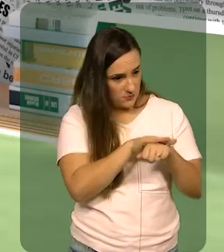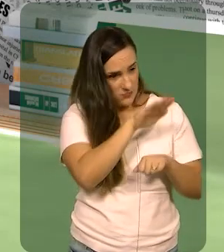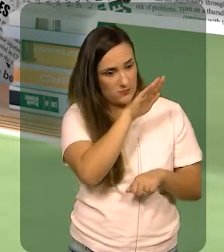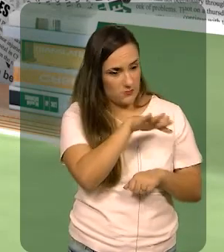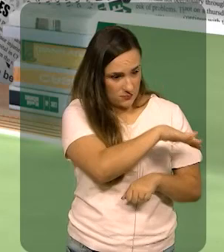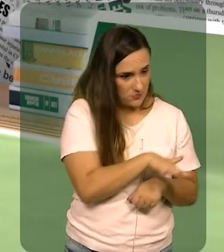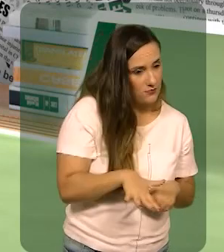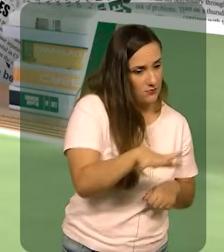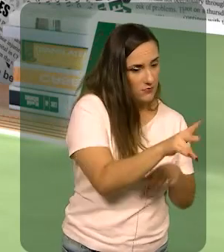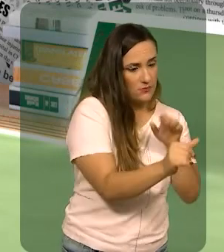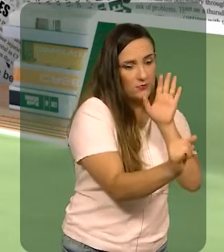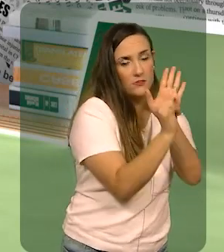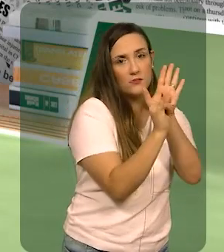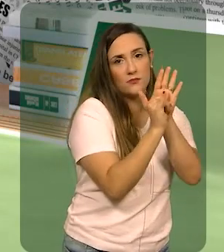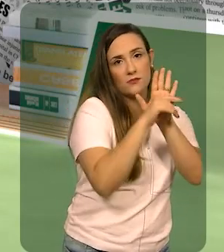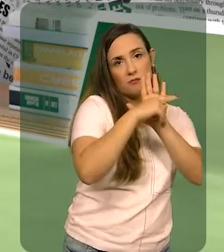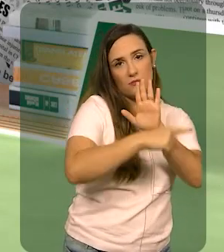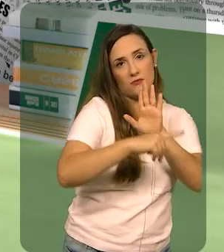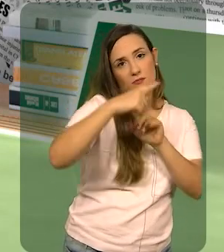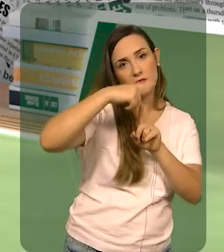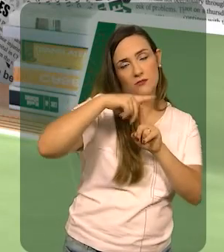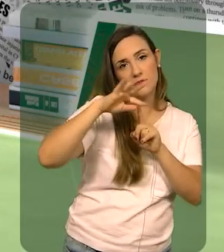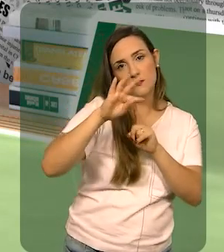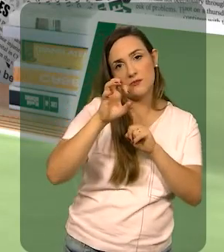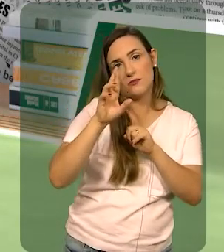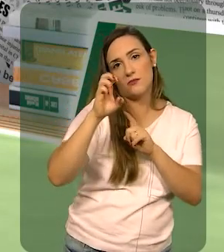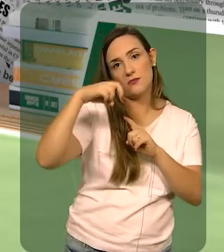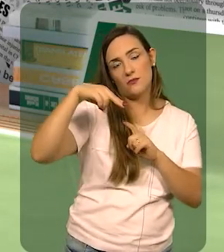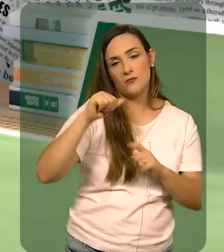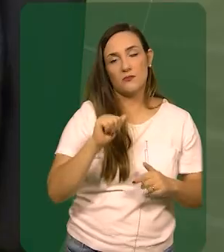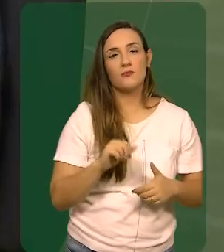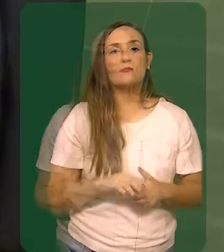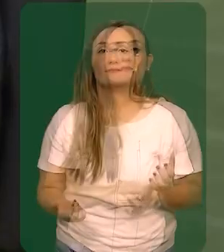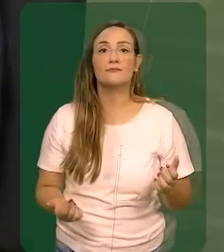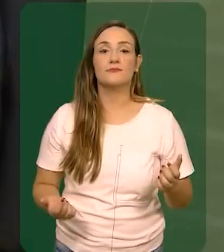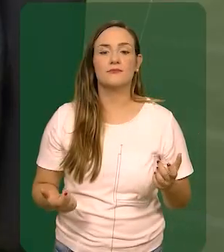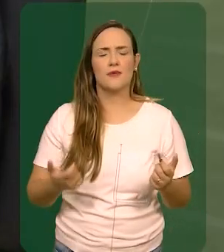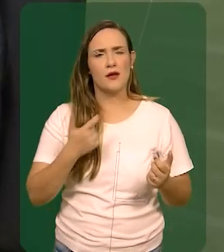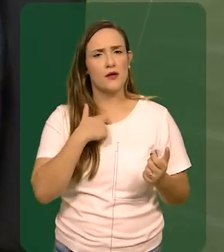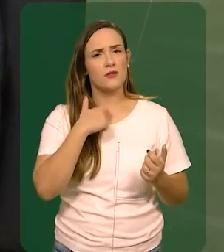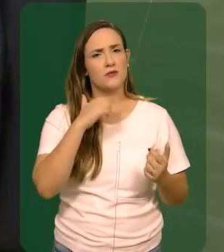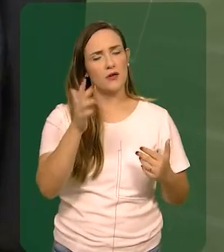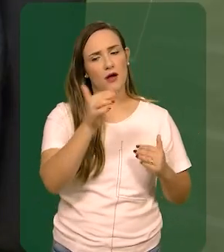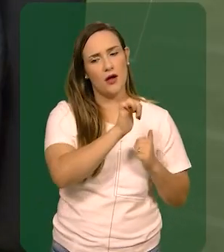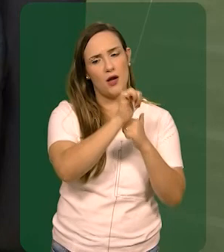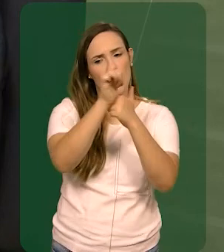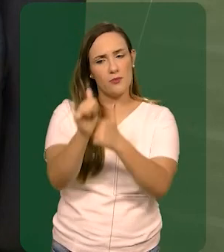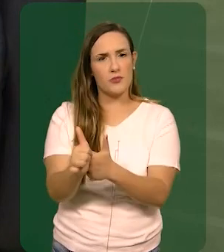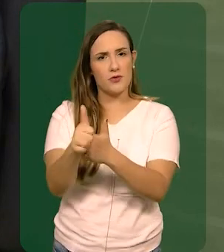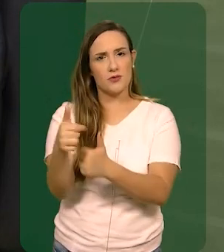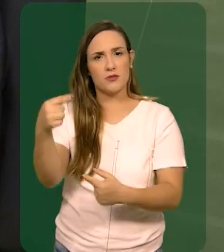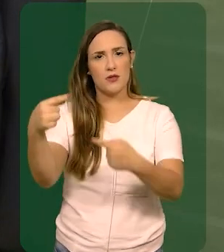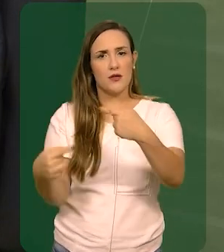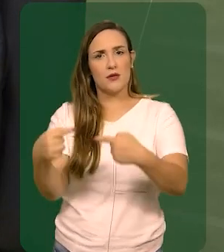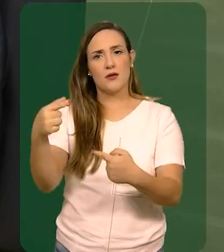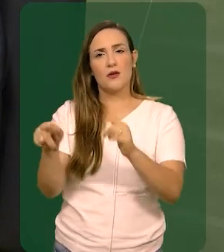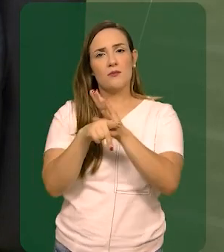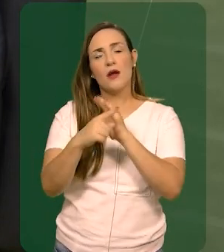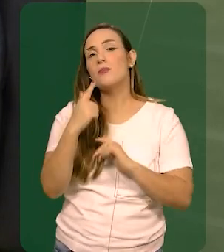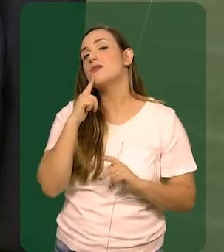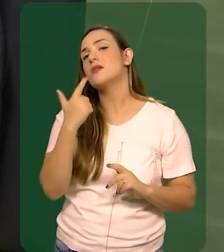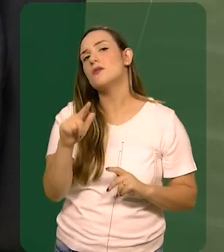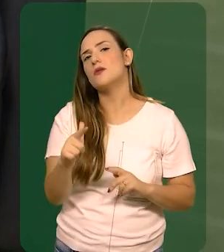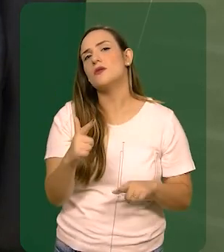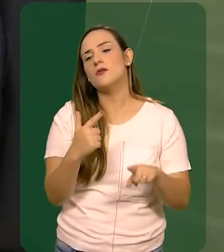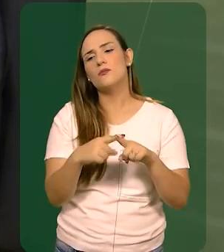fortalecer essa identidade quanto indígena, né, terena. Sim, e assim, a gente acompanha muito